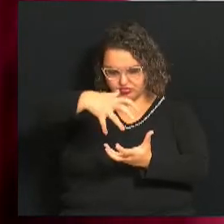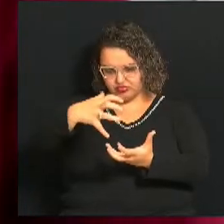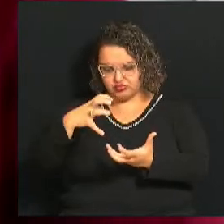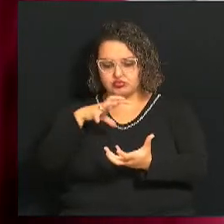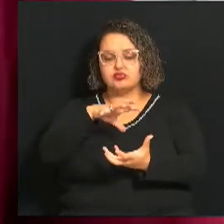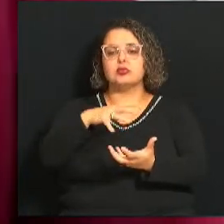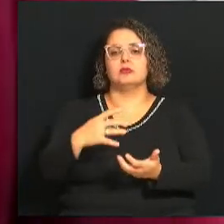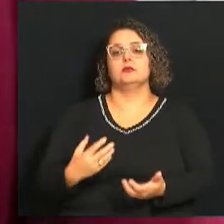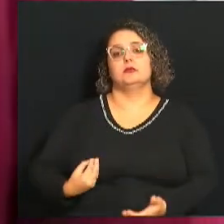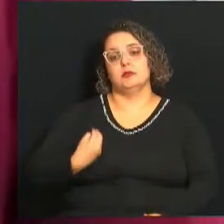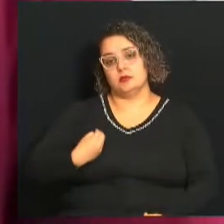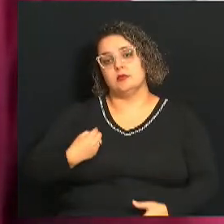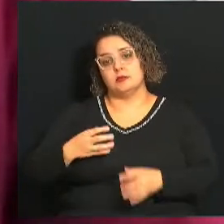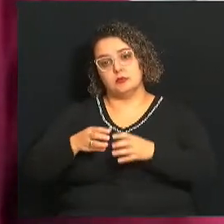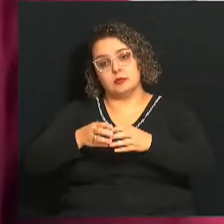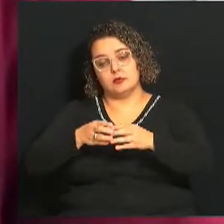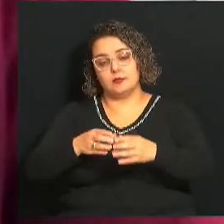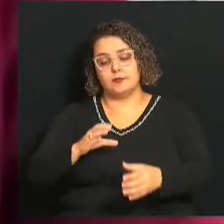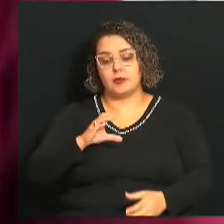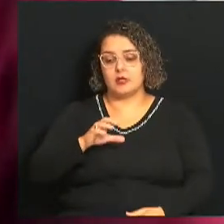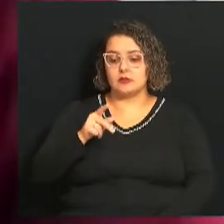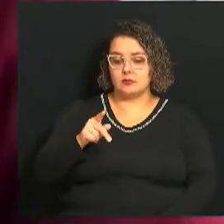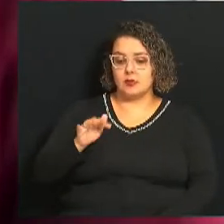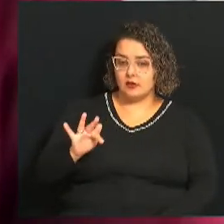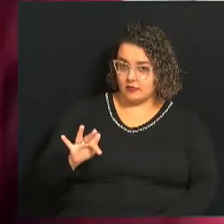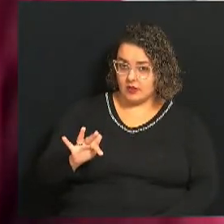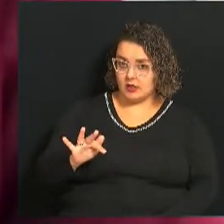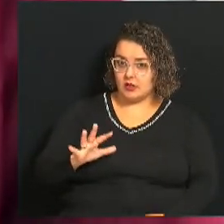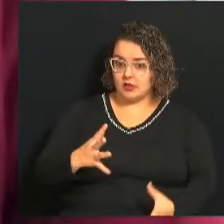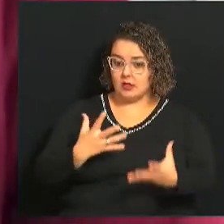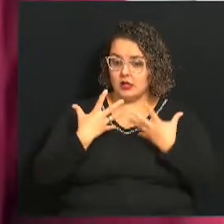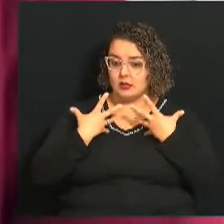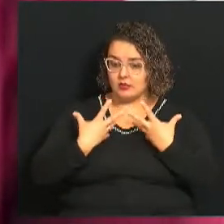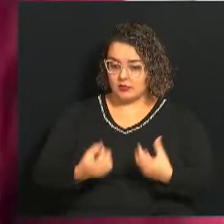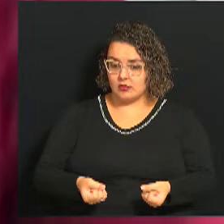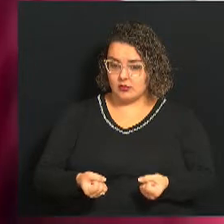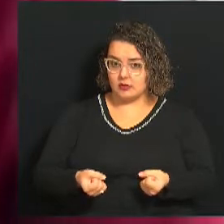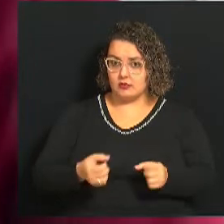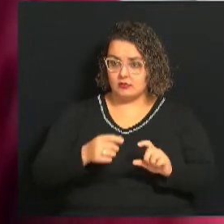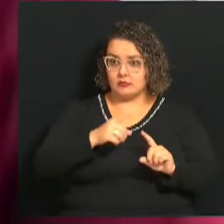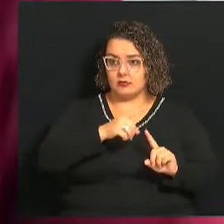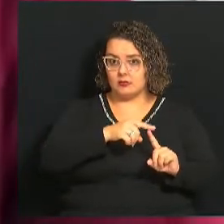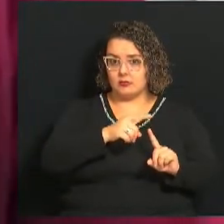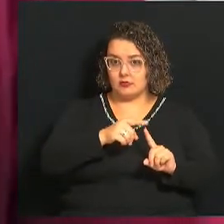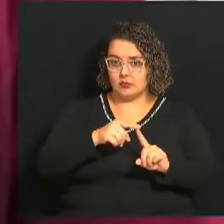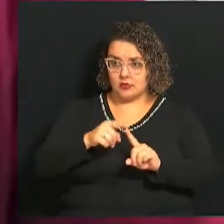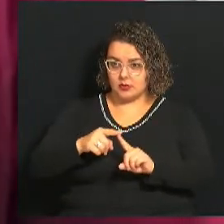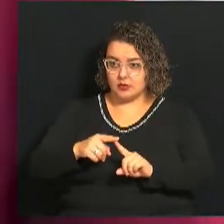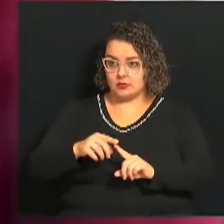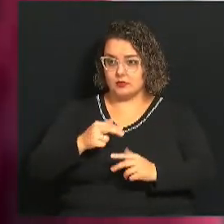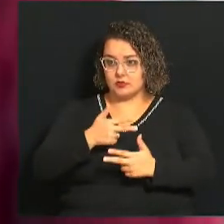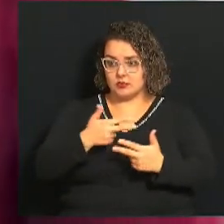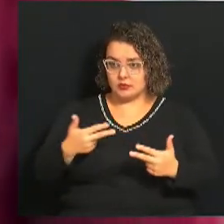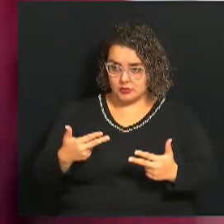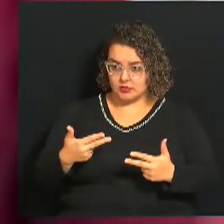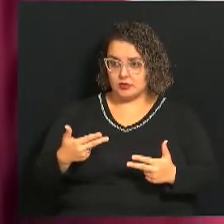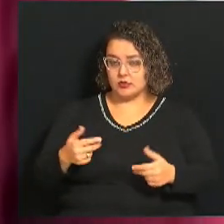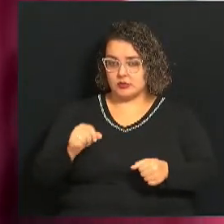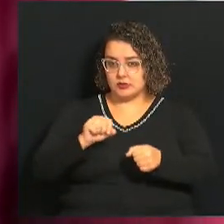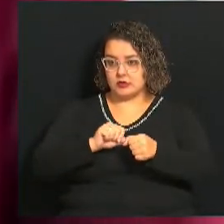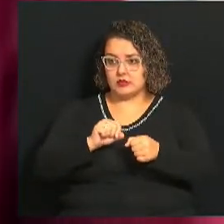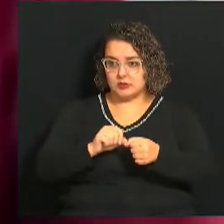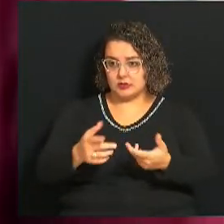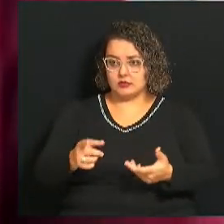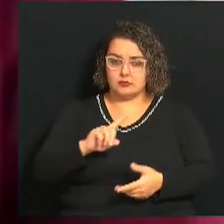Então, a CPFL adota algumas medidas que eu vou iniciar aqui a explanação para vocês, sem